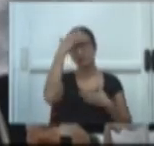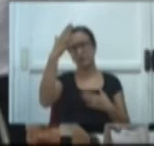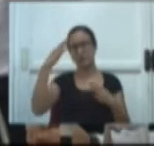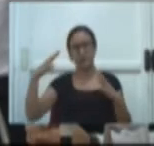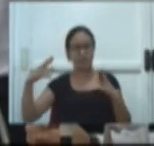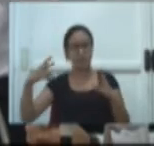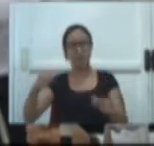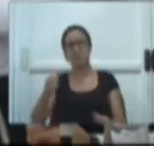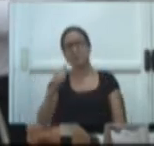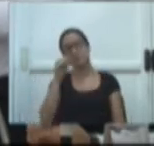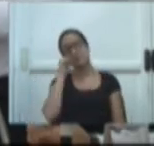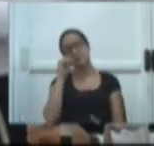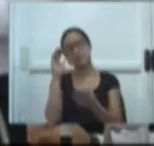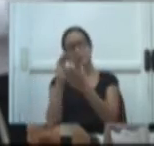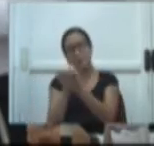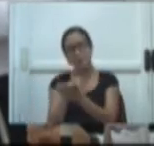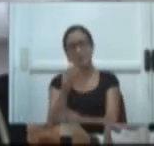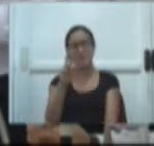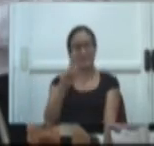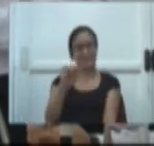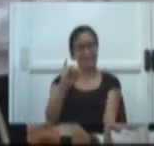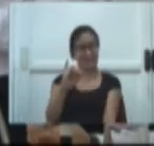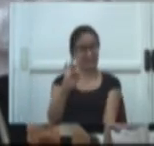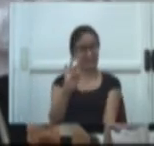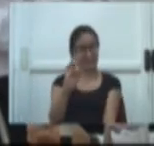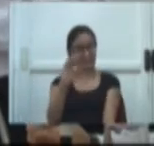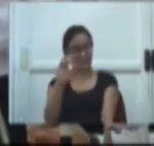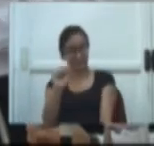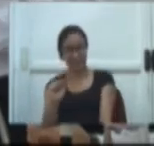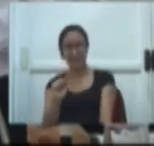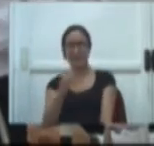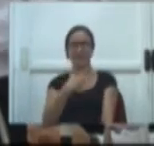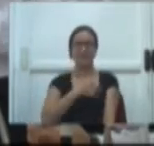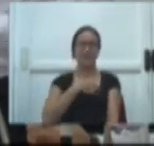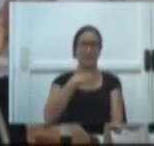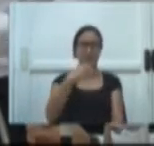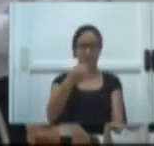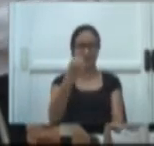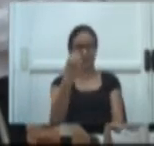minha esposa, minhas filhas, Letícia, Amanda, Raquel. E